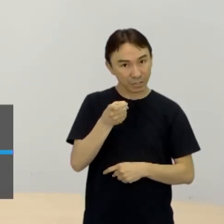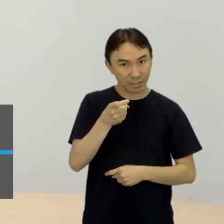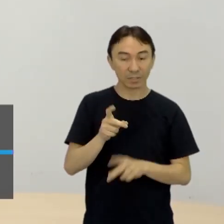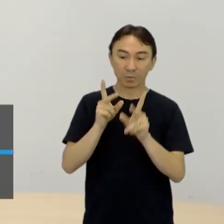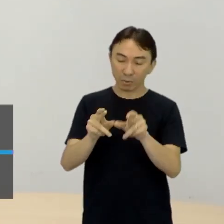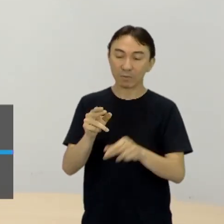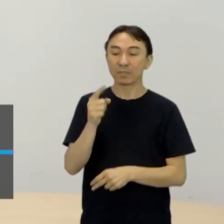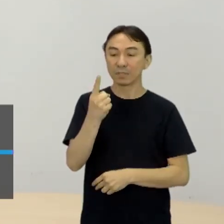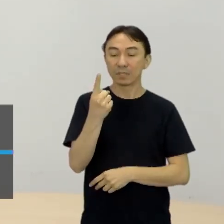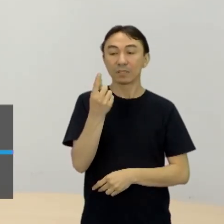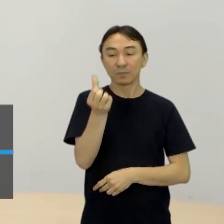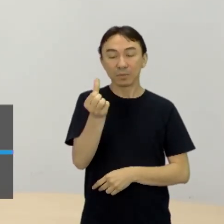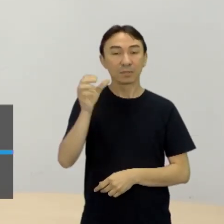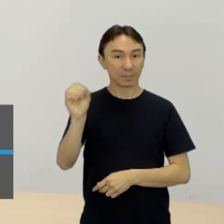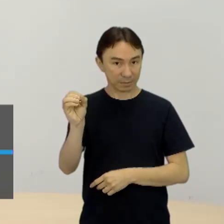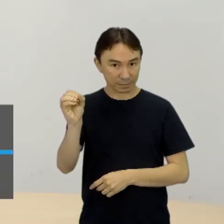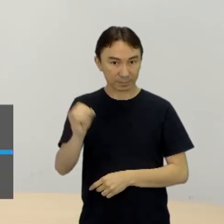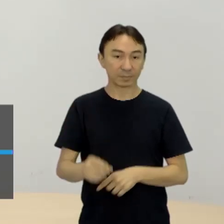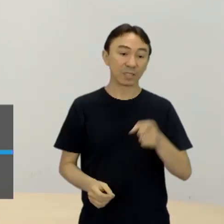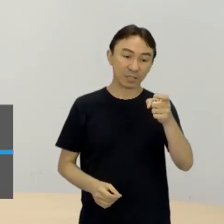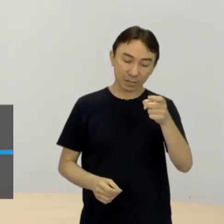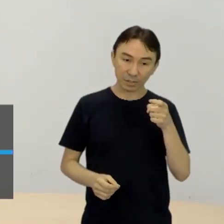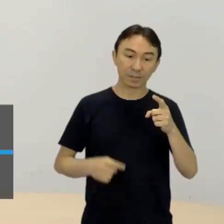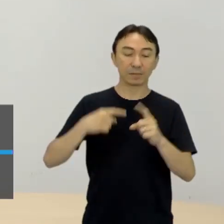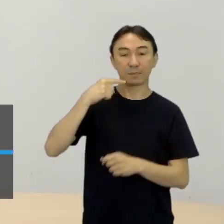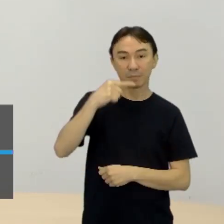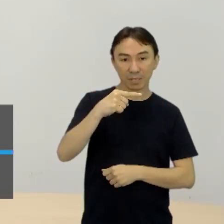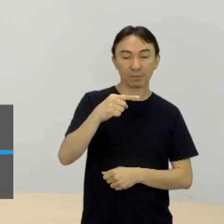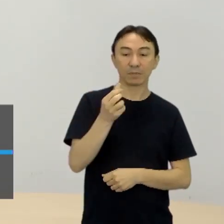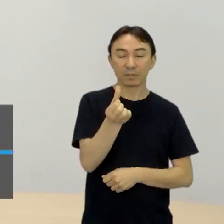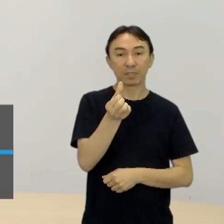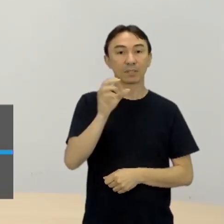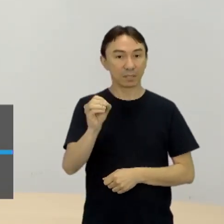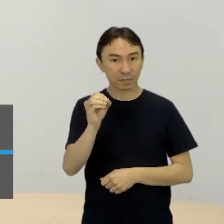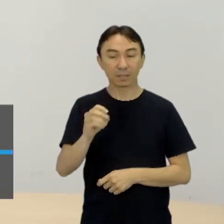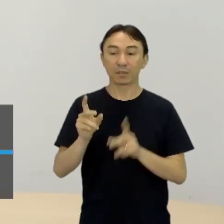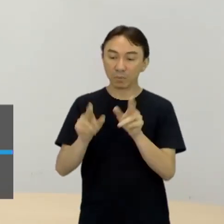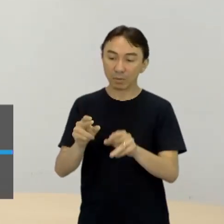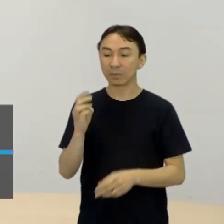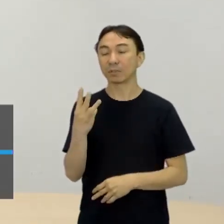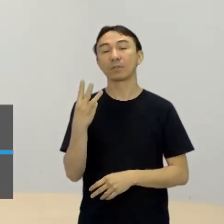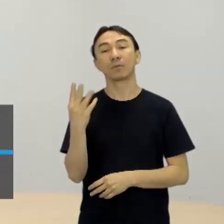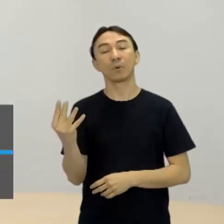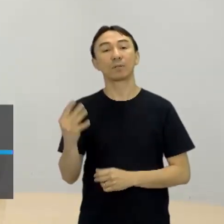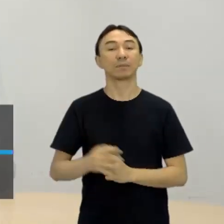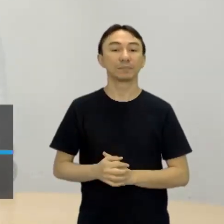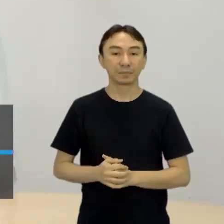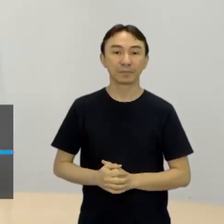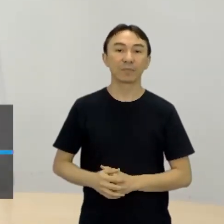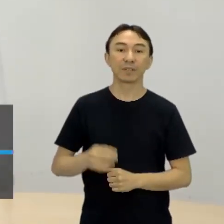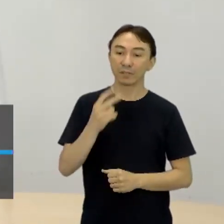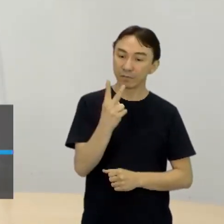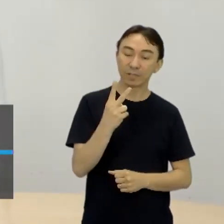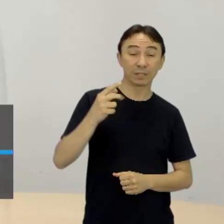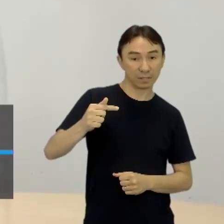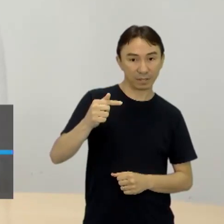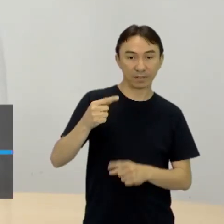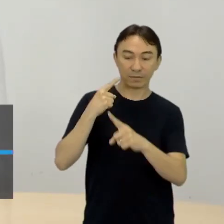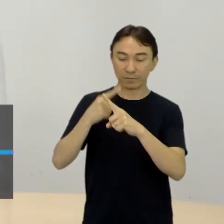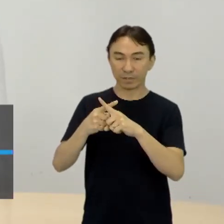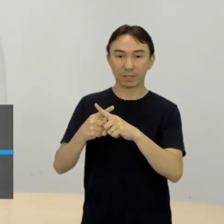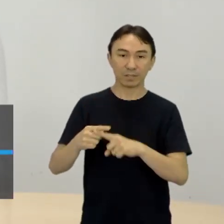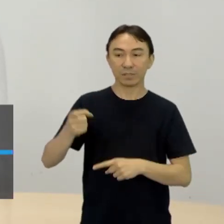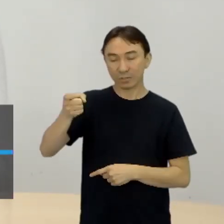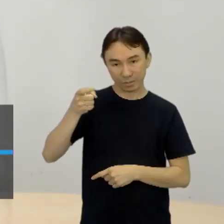160. X menos 60 igual a 34. E 27 vezes X, 108, para